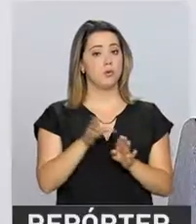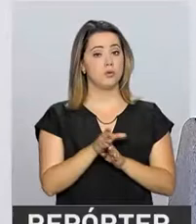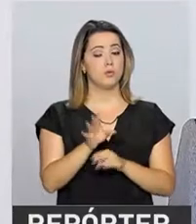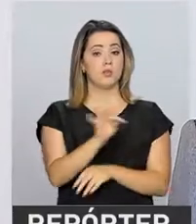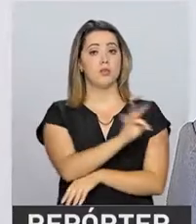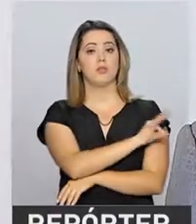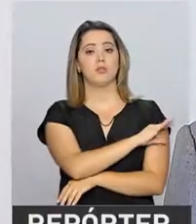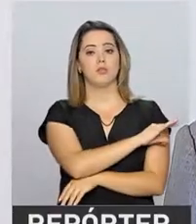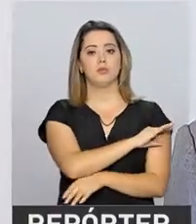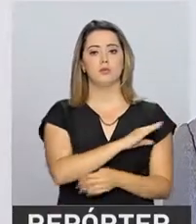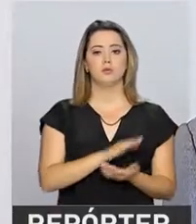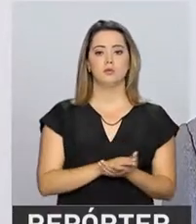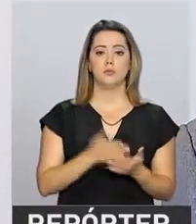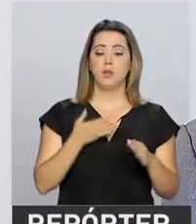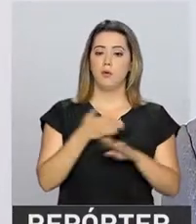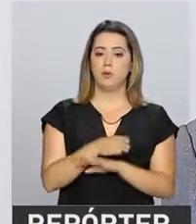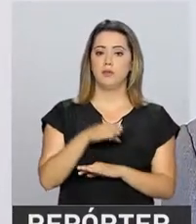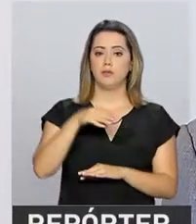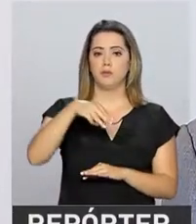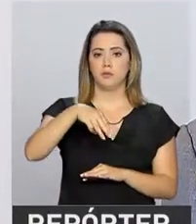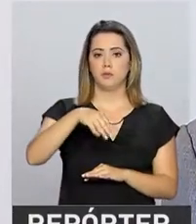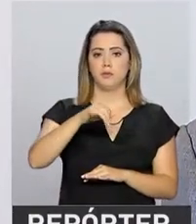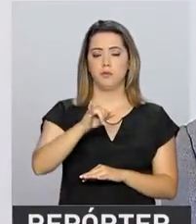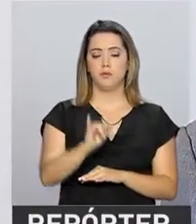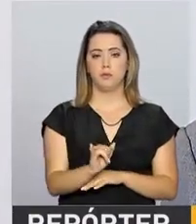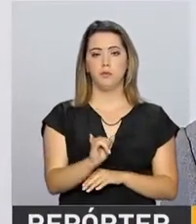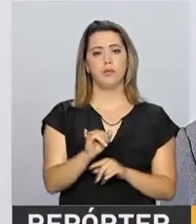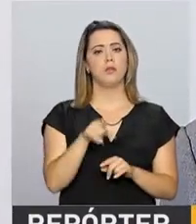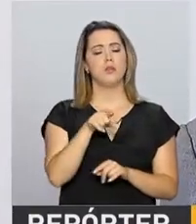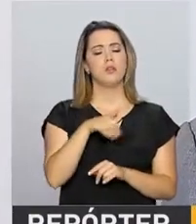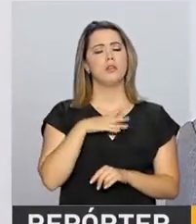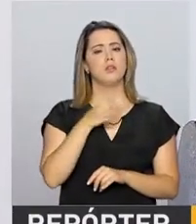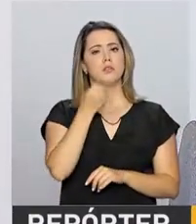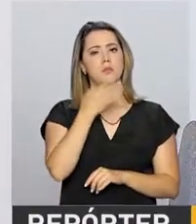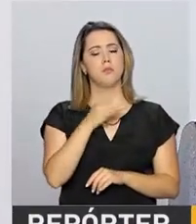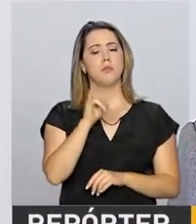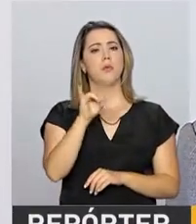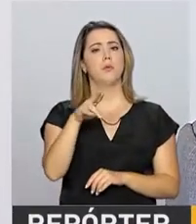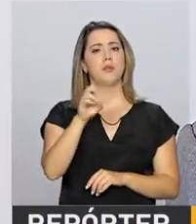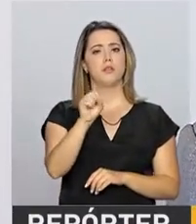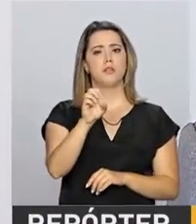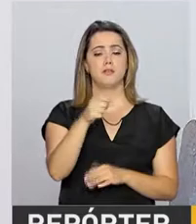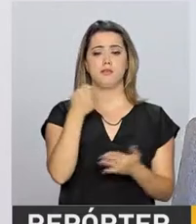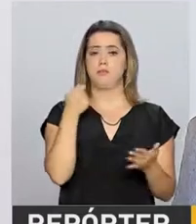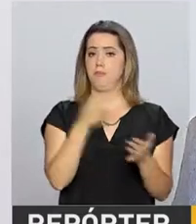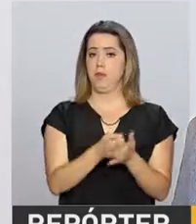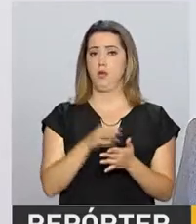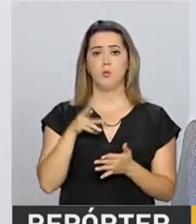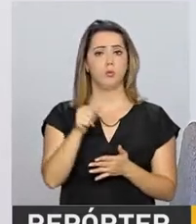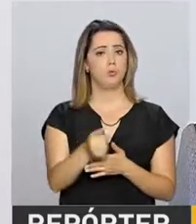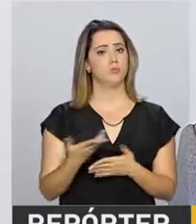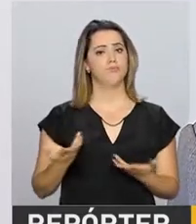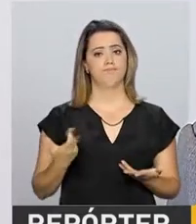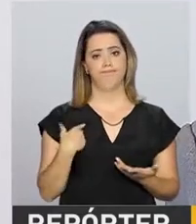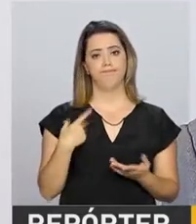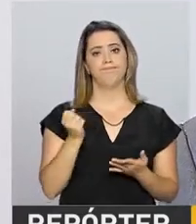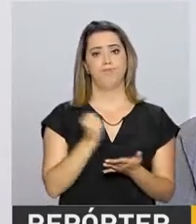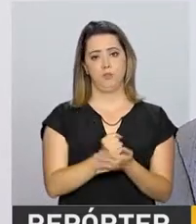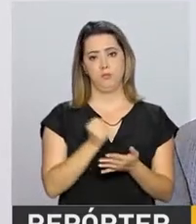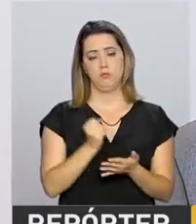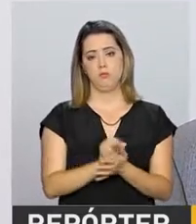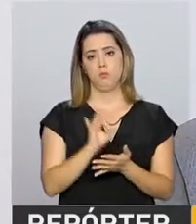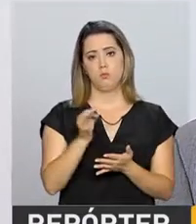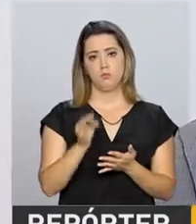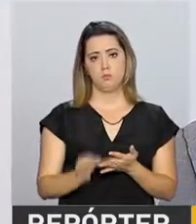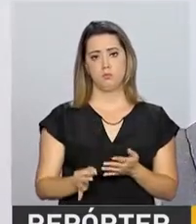entrar para o meio ele passa a deus benefícios da previdência social além da formalização um